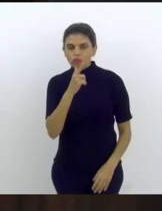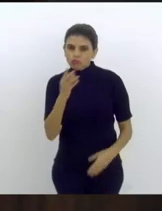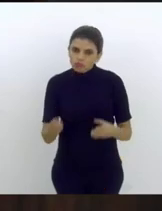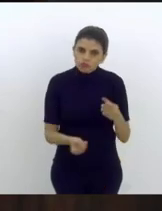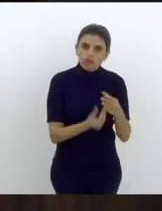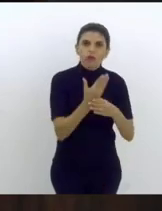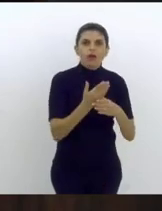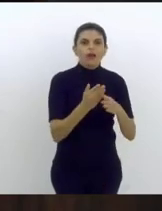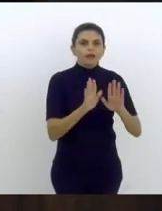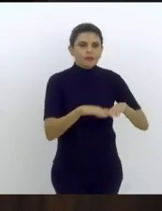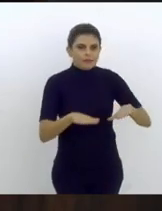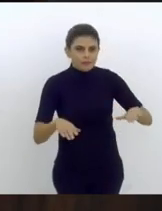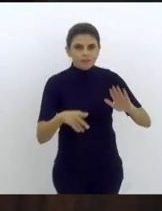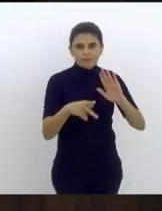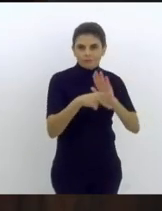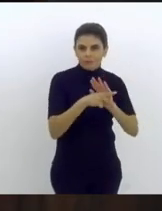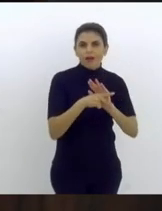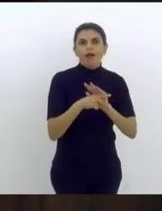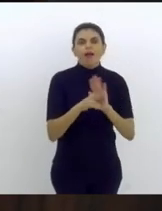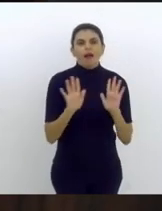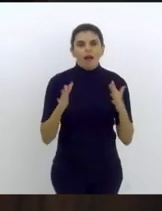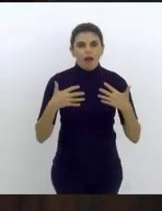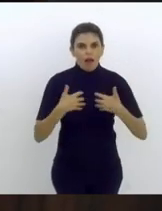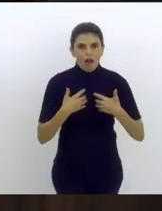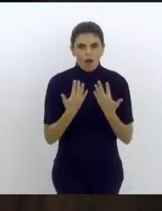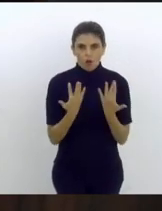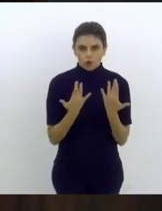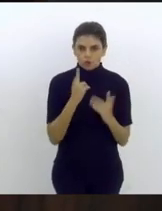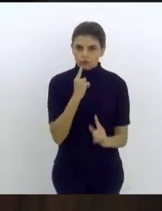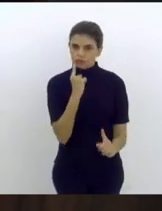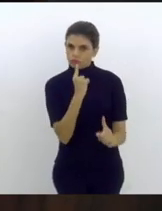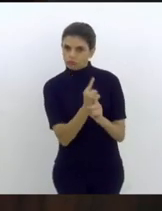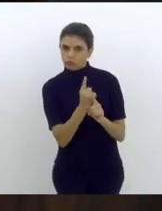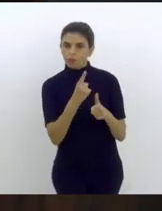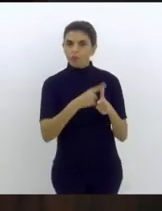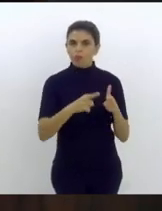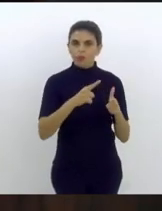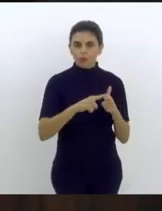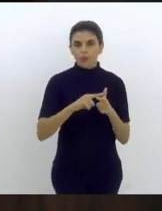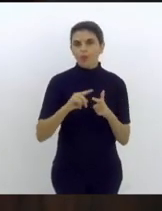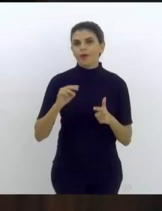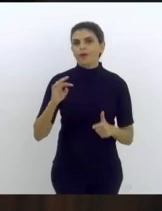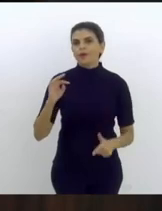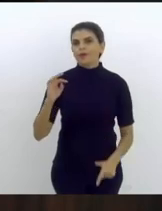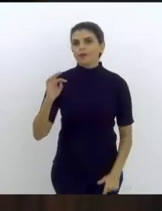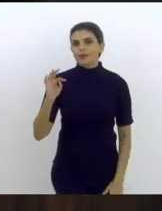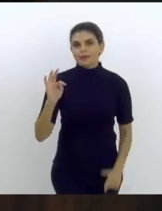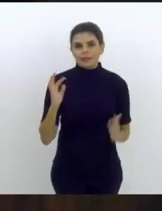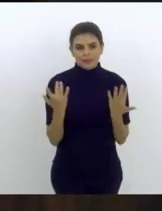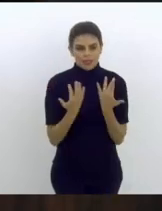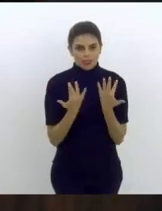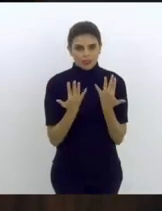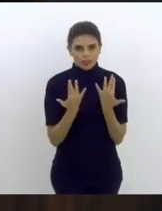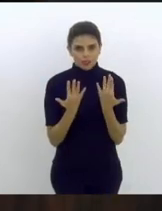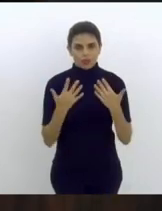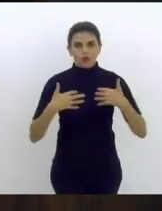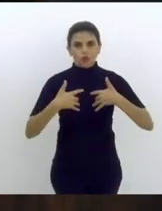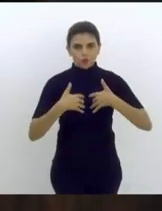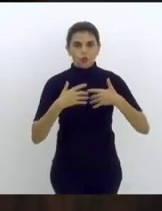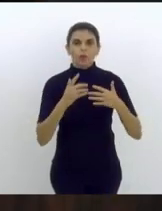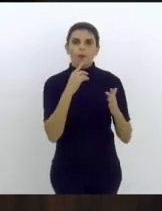escolar de alunos portadores de autismo ou diagnosticados como transtorno do espectro autista